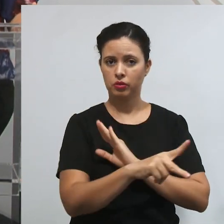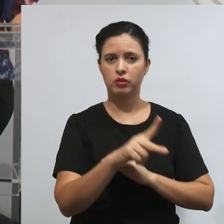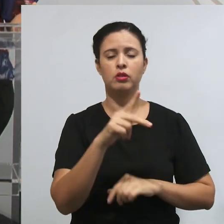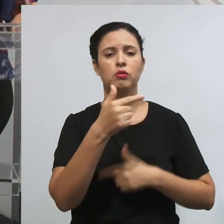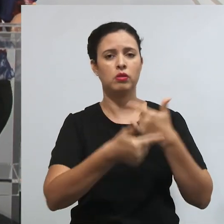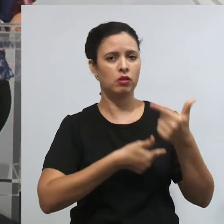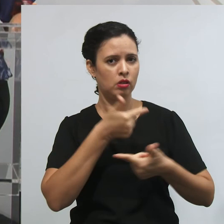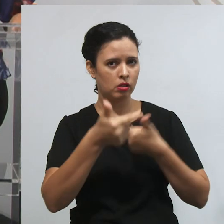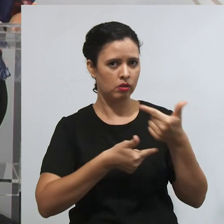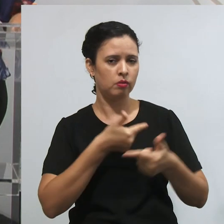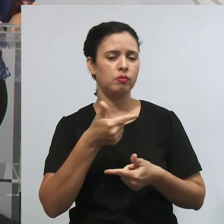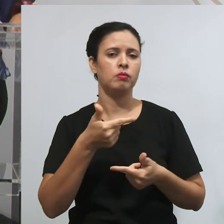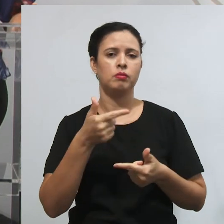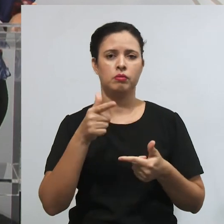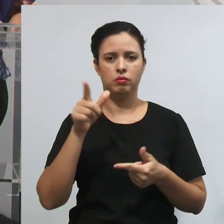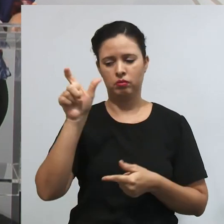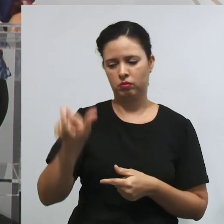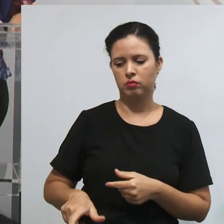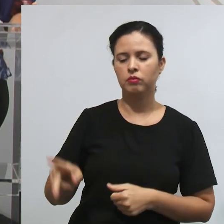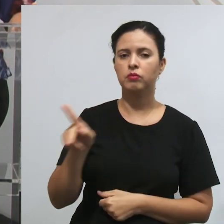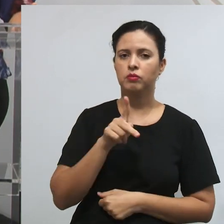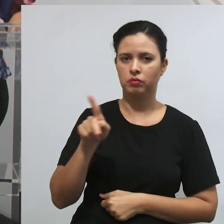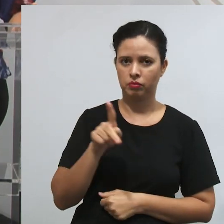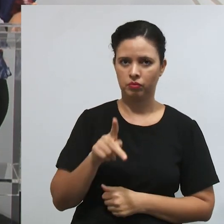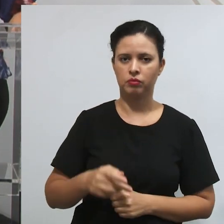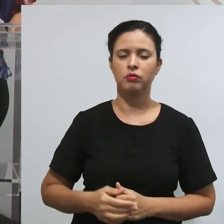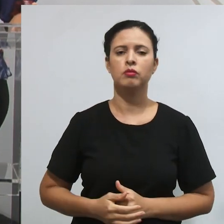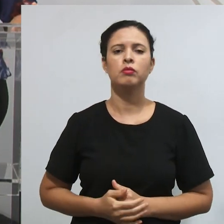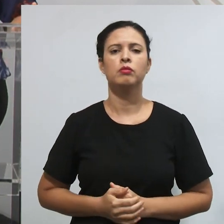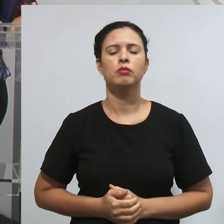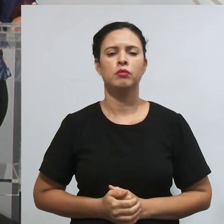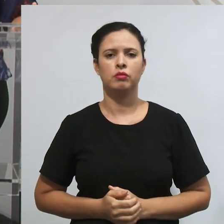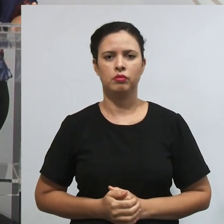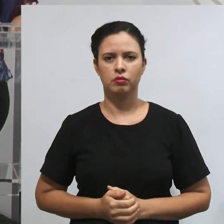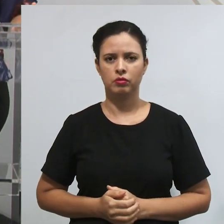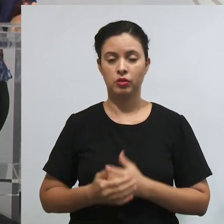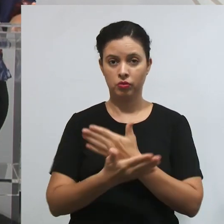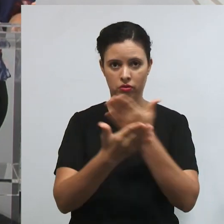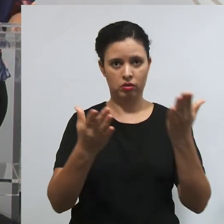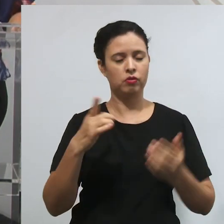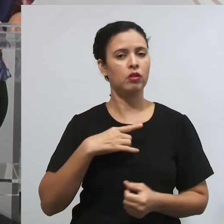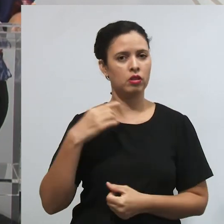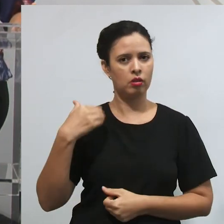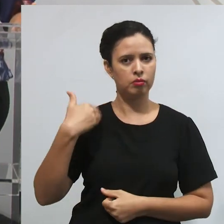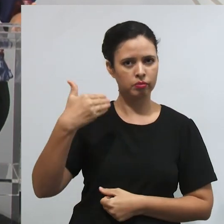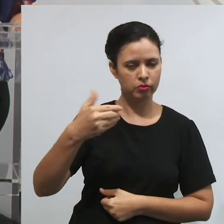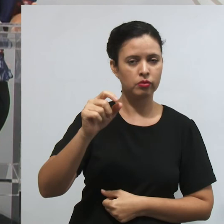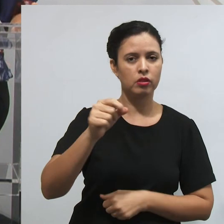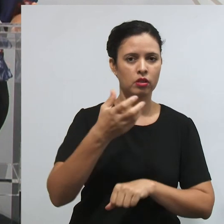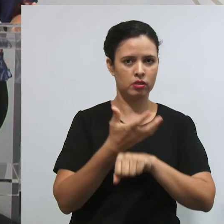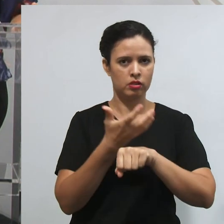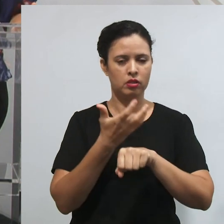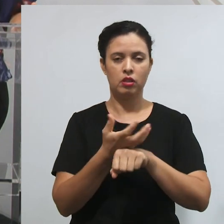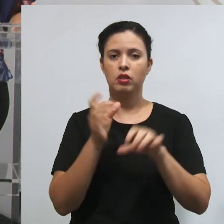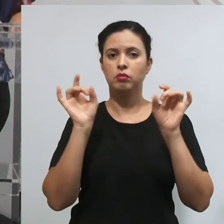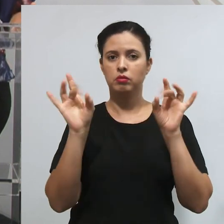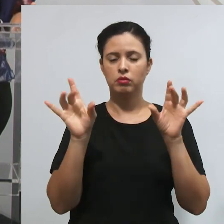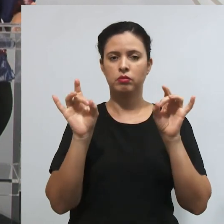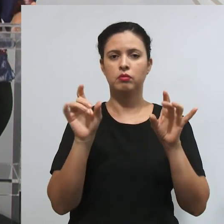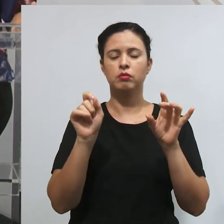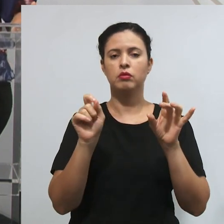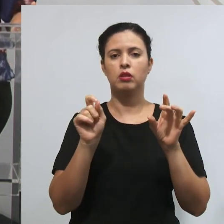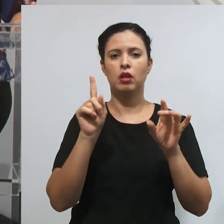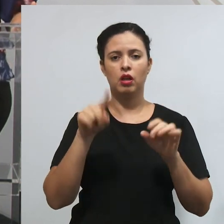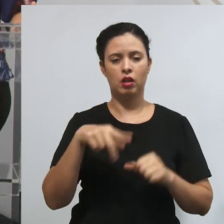da sua ação docente. Isso aí vai ser bem claro. Vocês terão uma disciplina, né, no curso de pedagogia, uma disciplina específica chamada